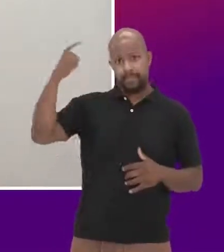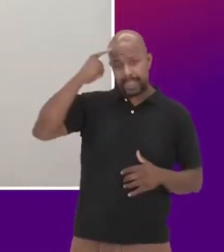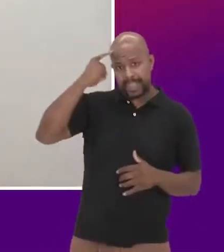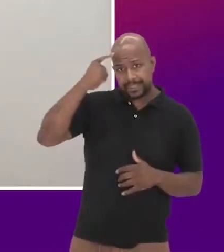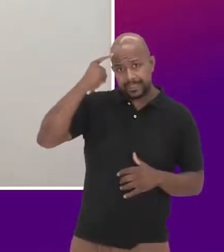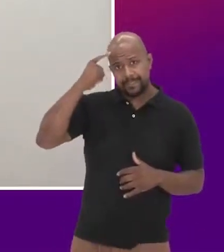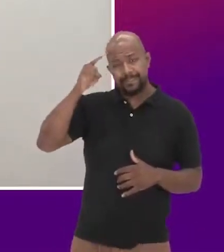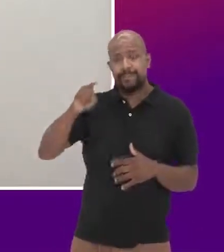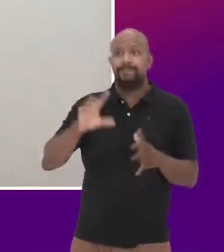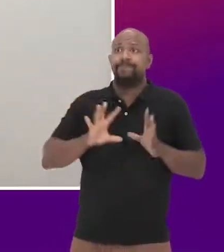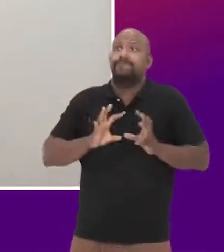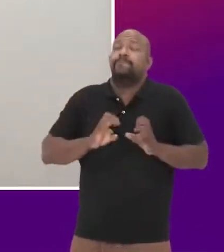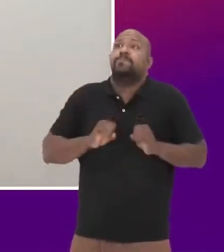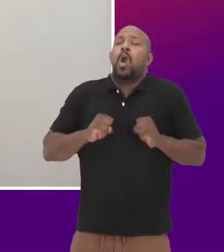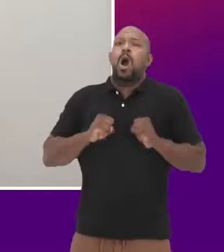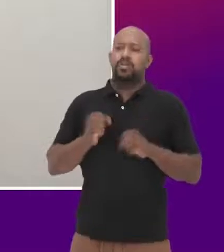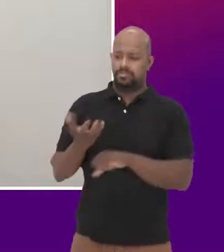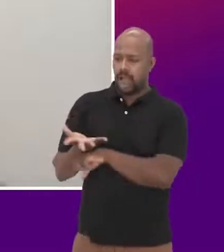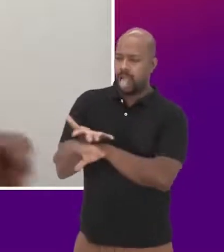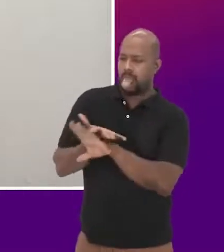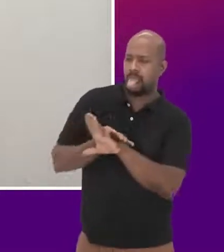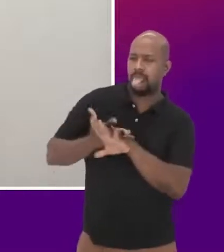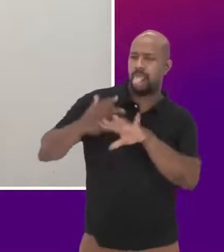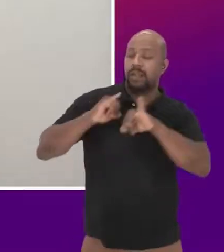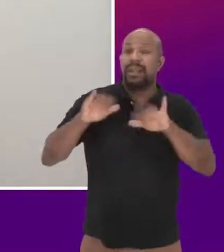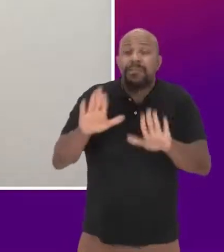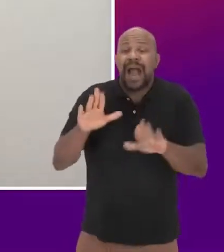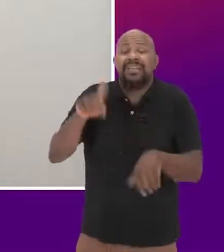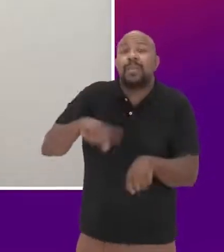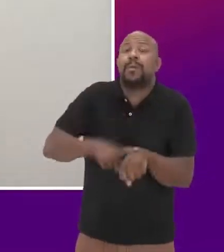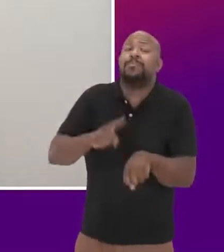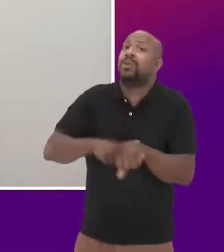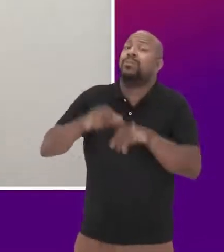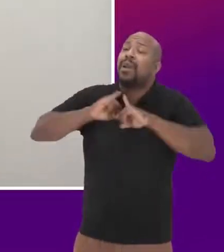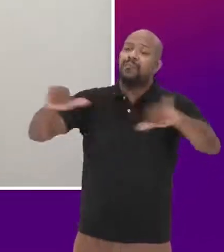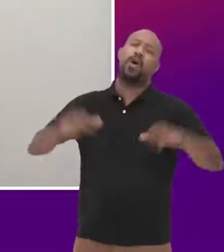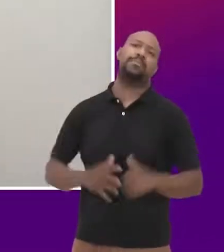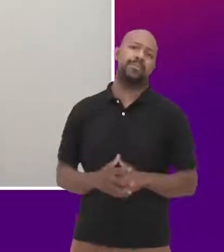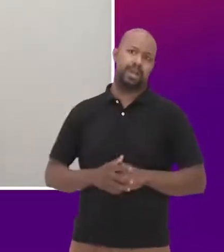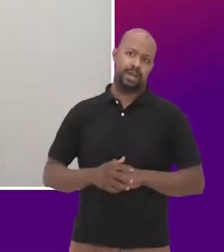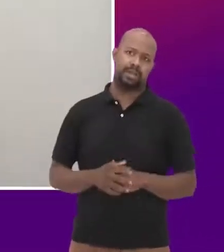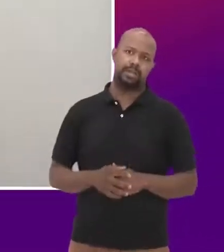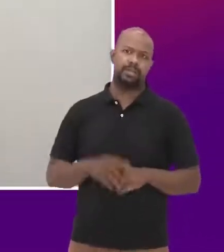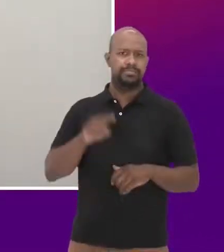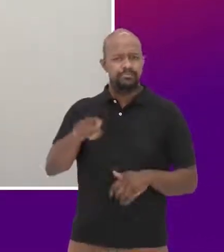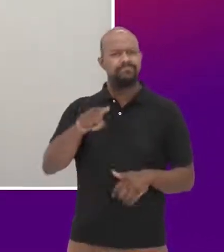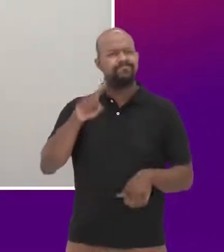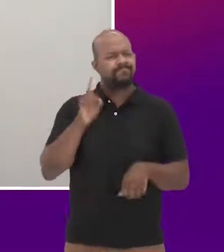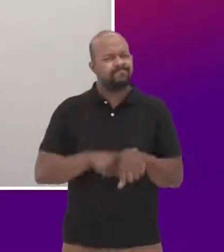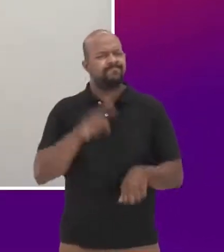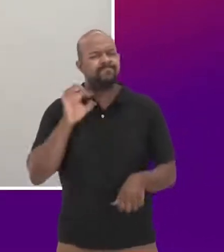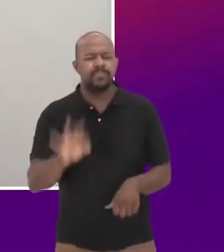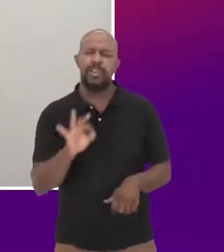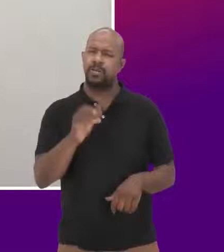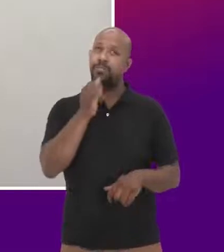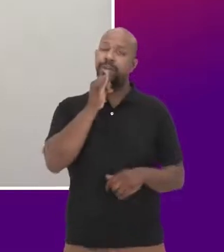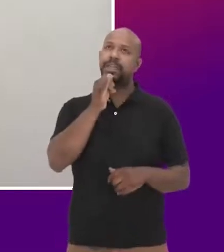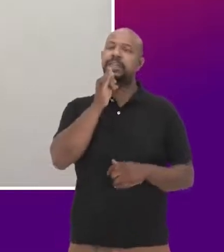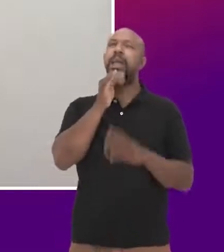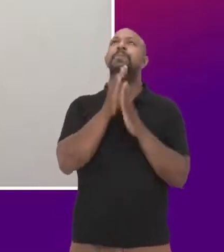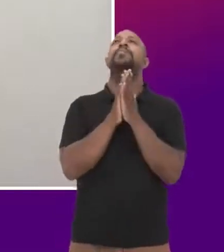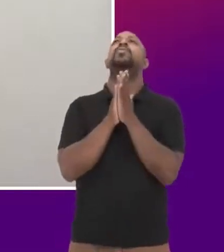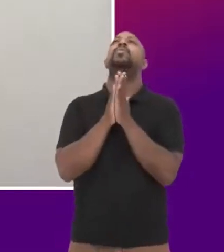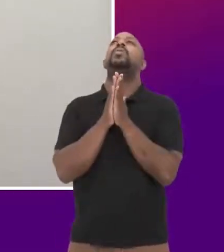pensando, puxa, eu adoro a persuasão, mas era um momento para informar. Um dos grandes momentos, por